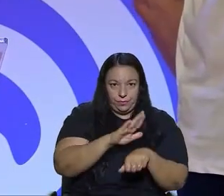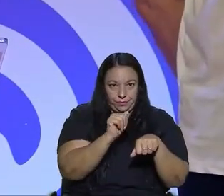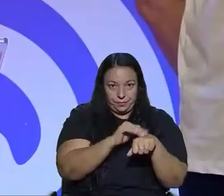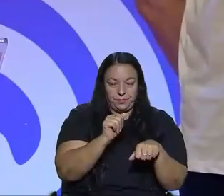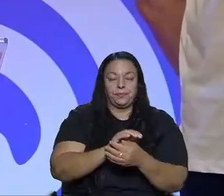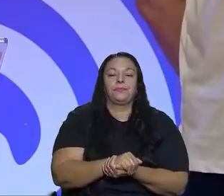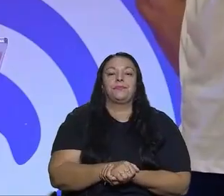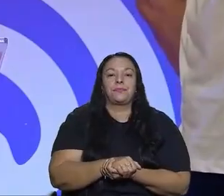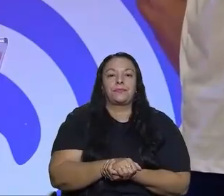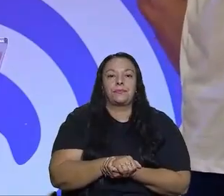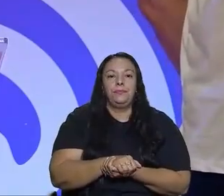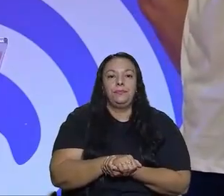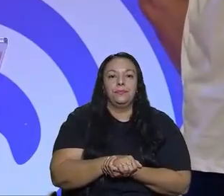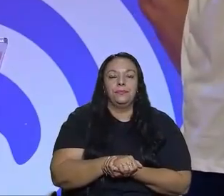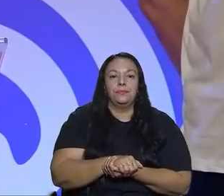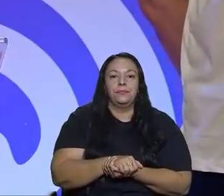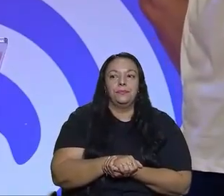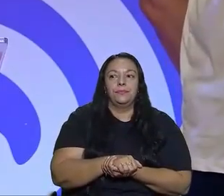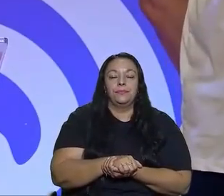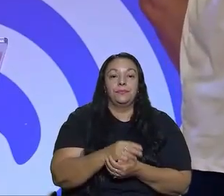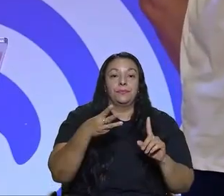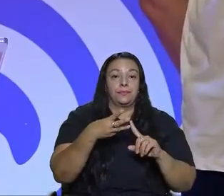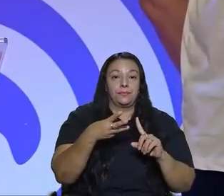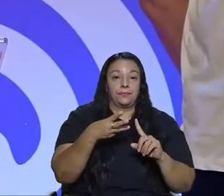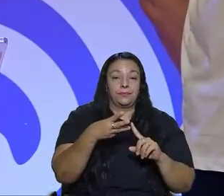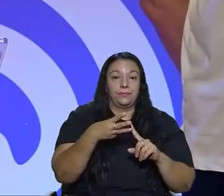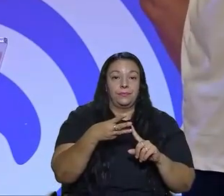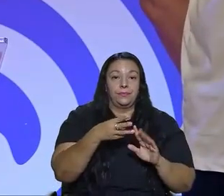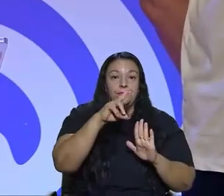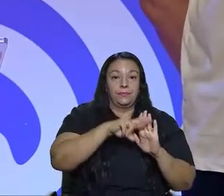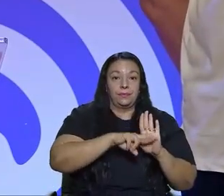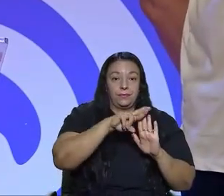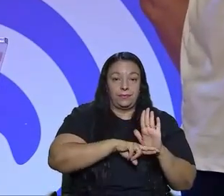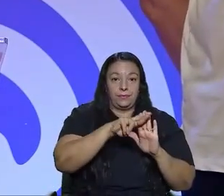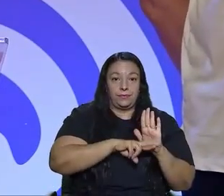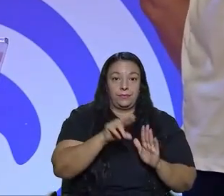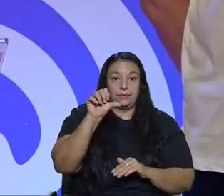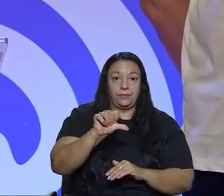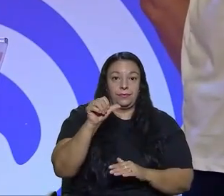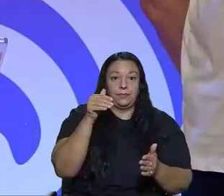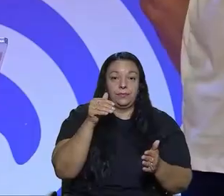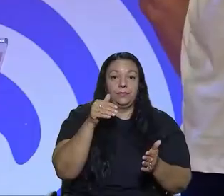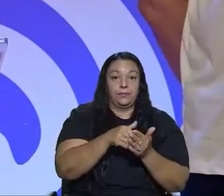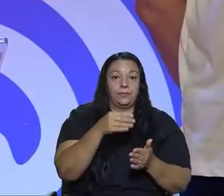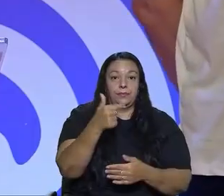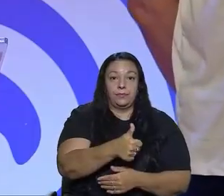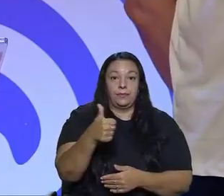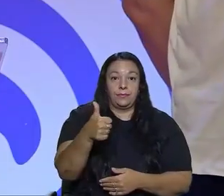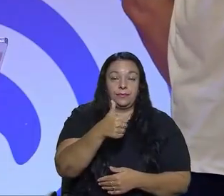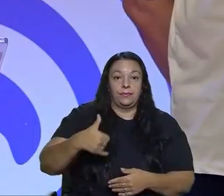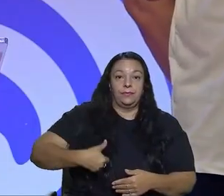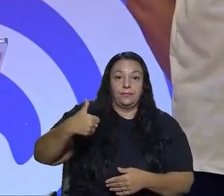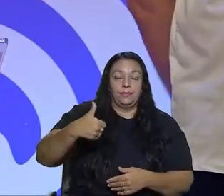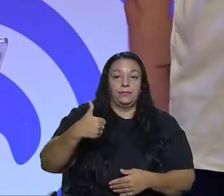forem anunciados. E o terceiro lugar na categoria de redação entre 9 e 11 anos vai